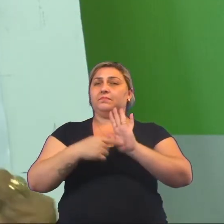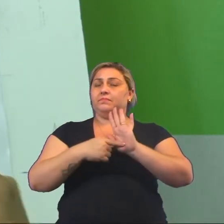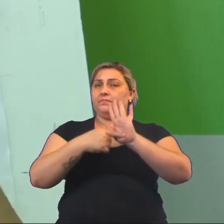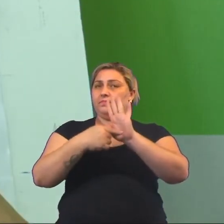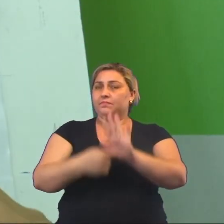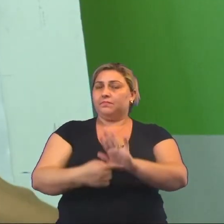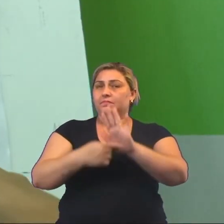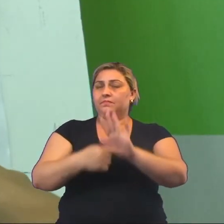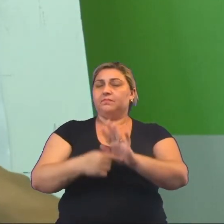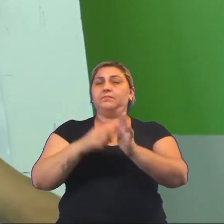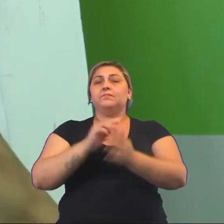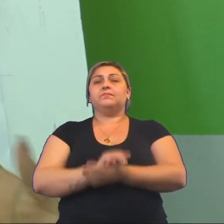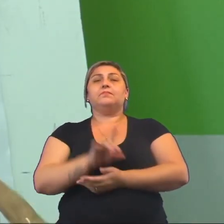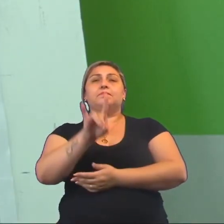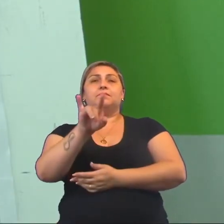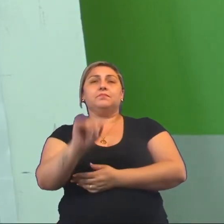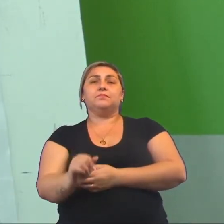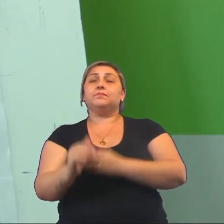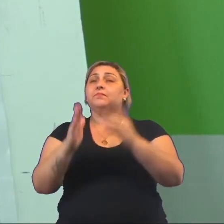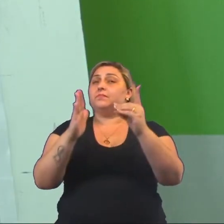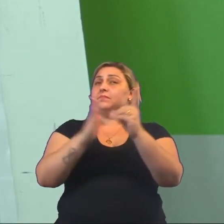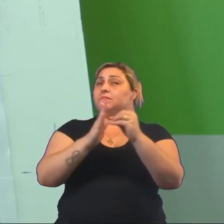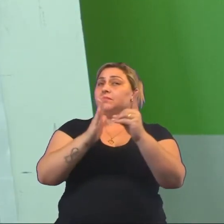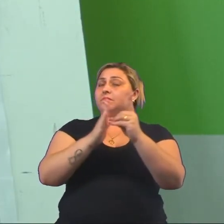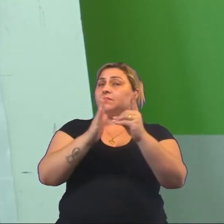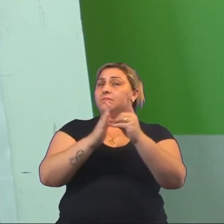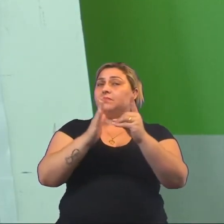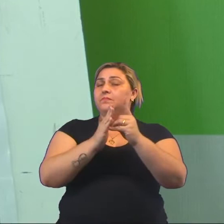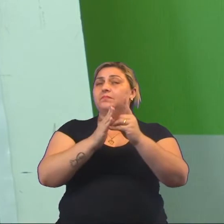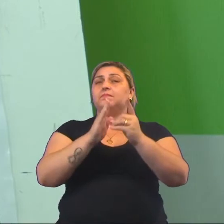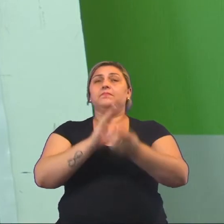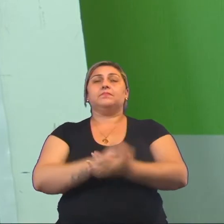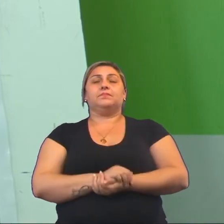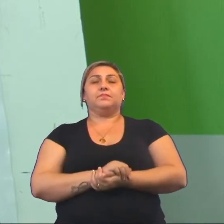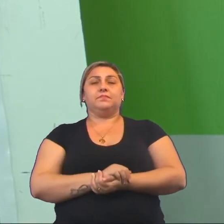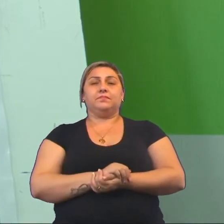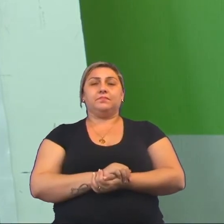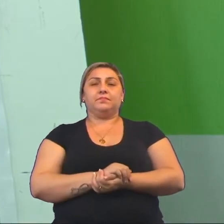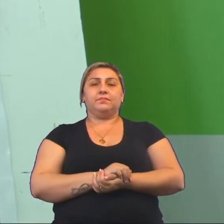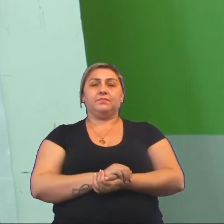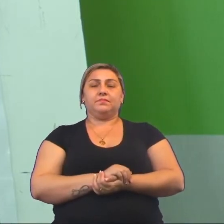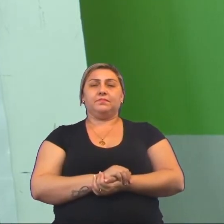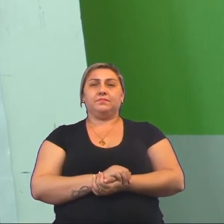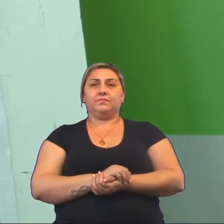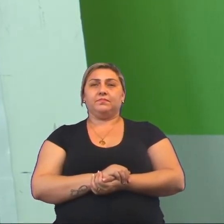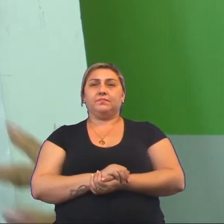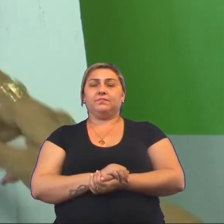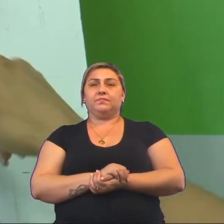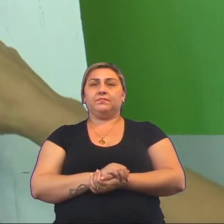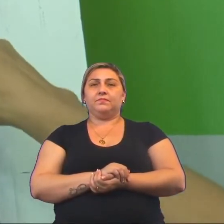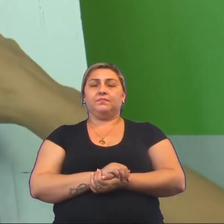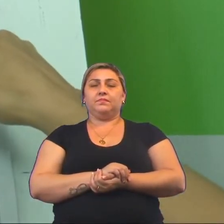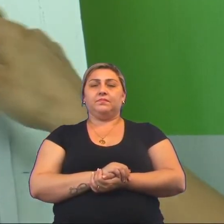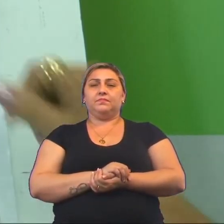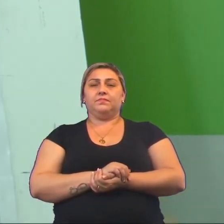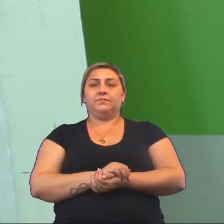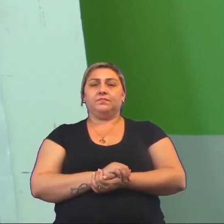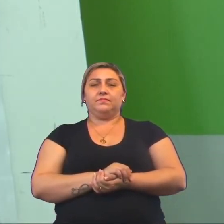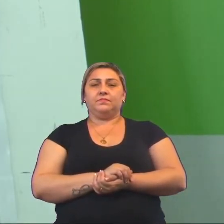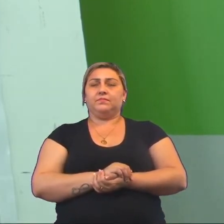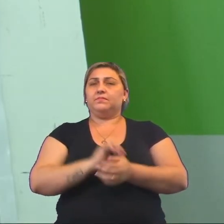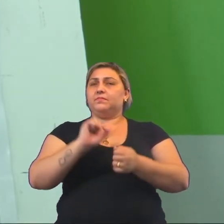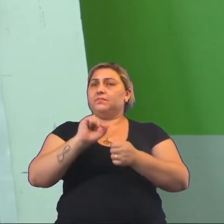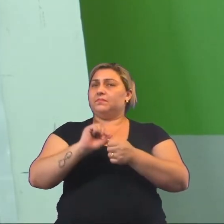estão apresentando do dia do índio, o dia dos indígenas, não é mesmo? Será que eles